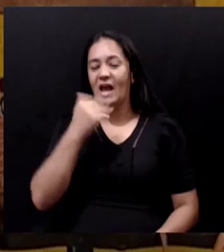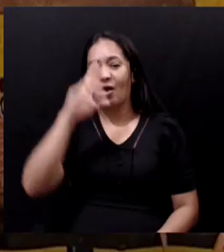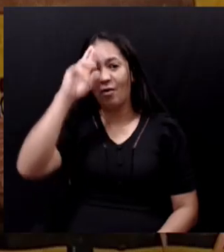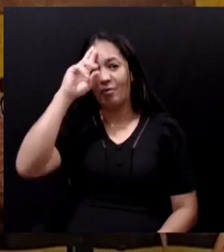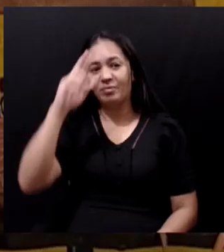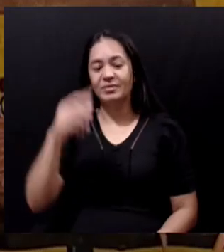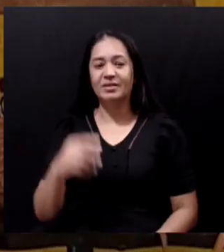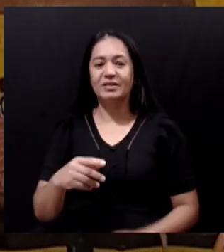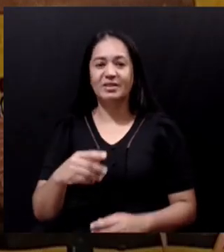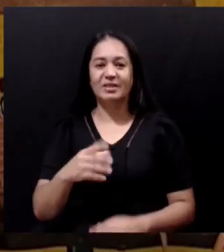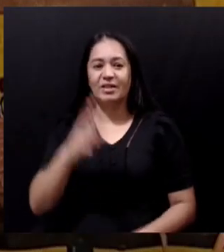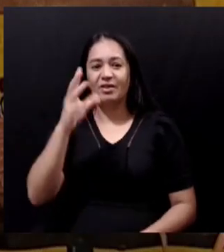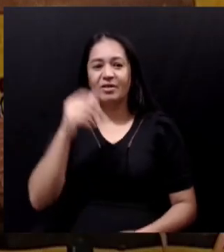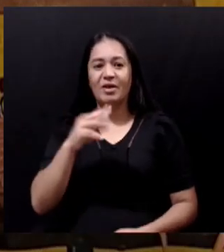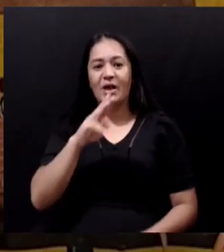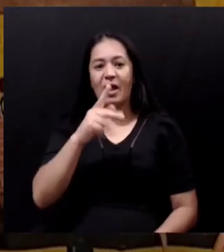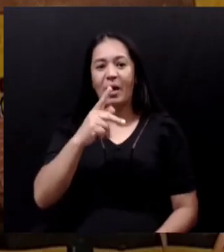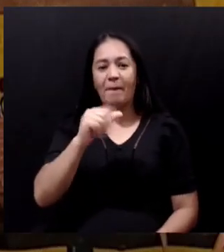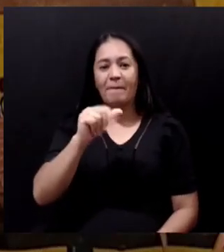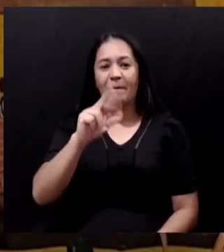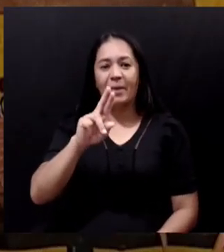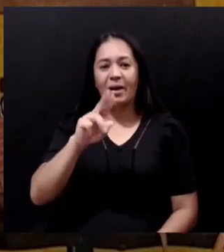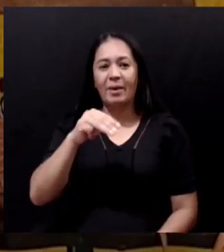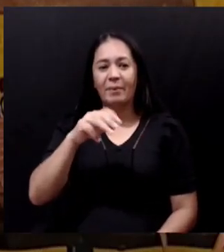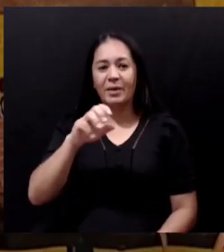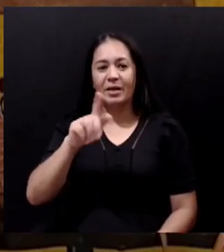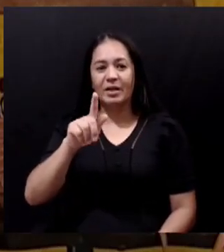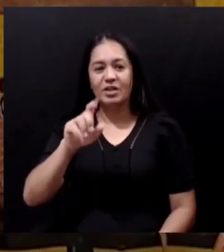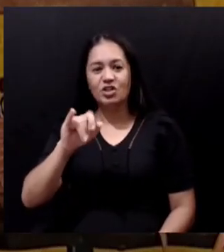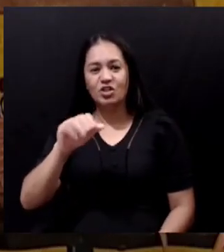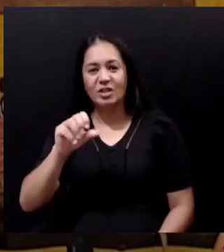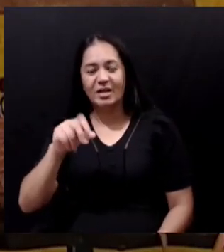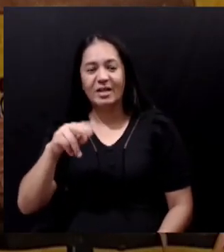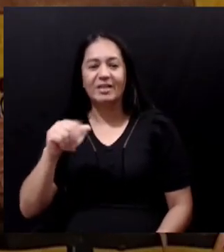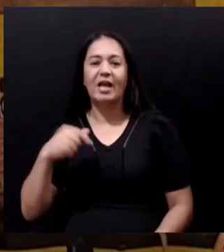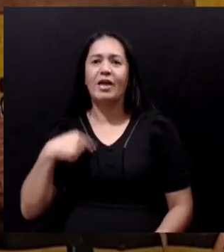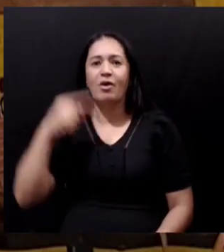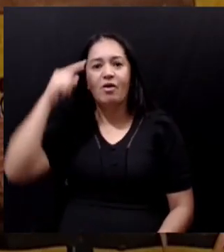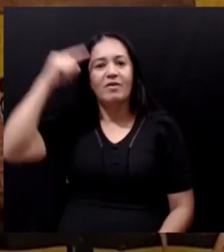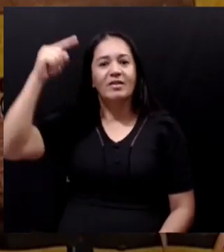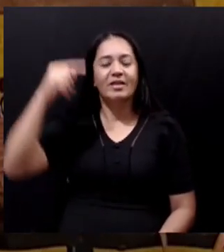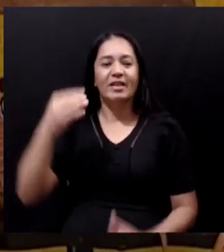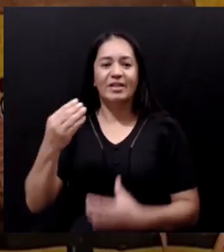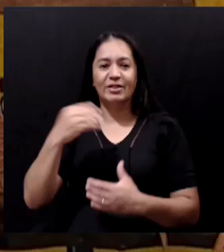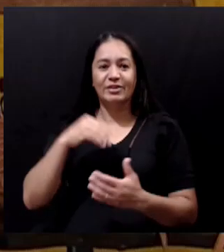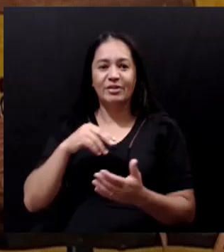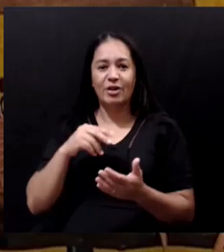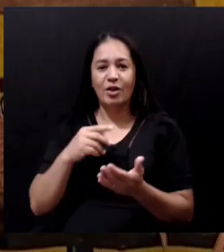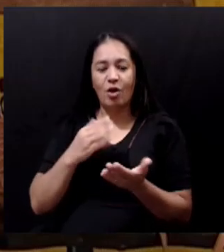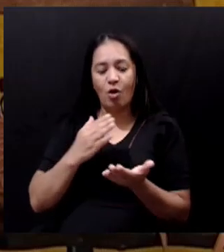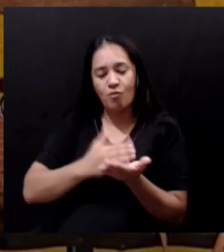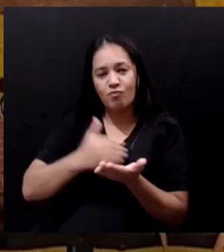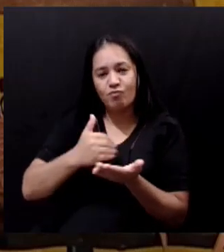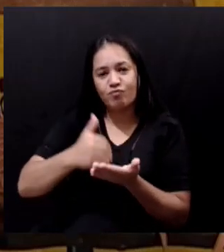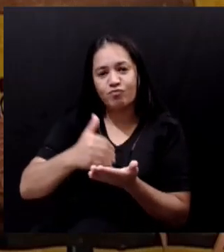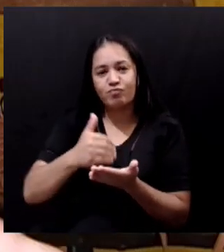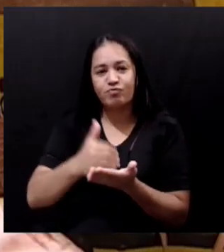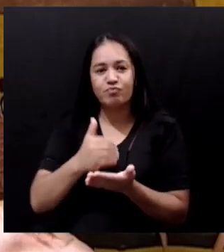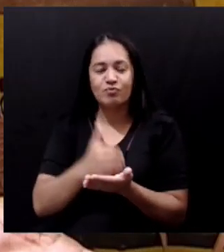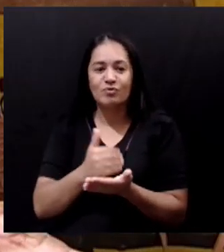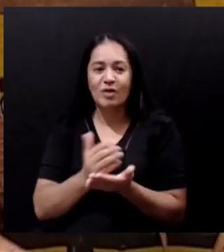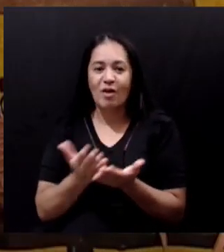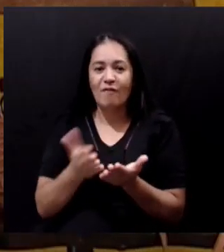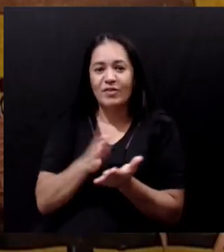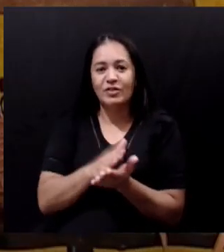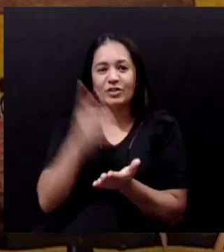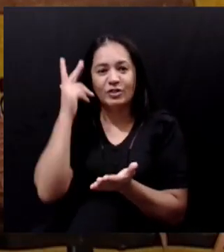comíamos parmegiana lá. Aí tive a ideia de fazer o parmegiana no pastel. Cortei os cubinhos, o molho, fechei normal e mandava a batata